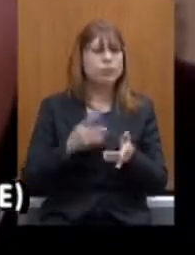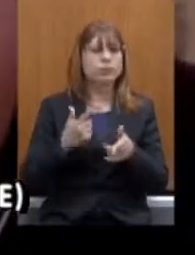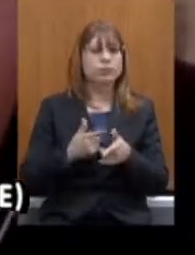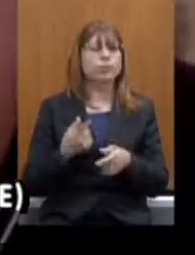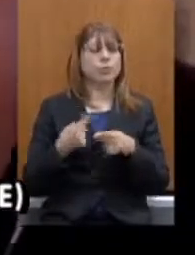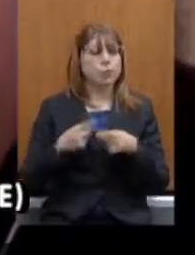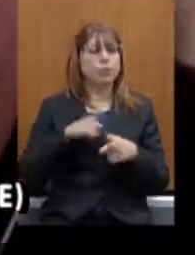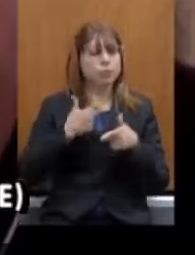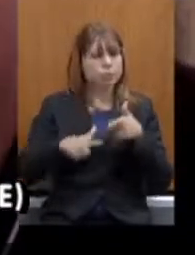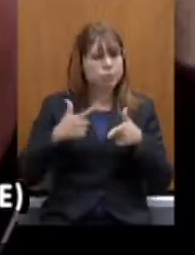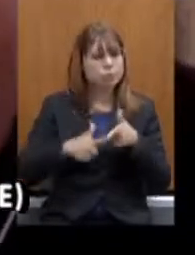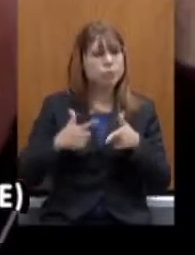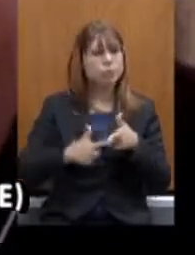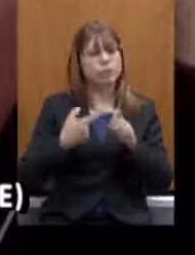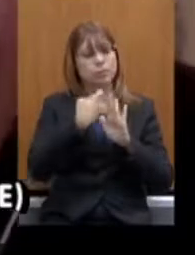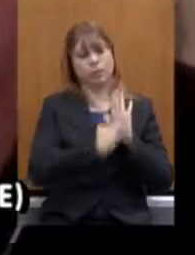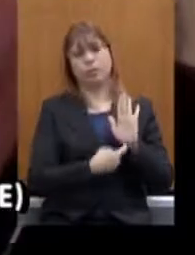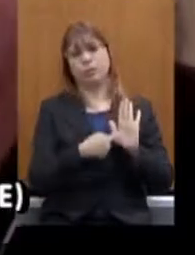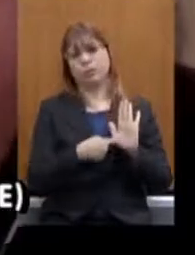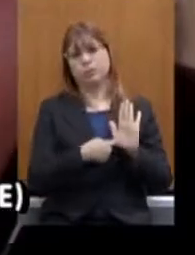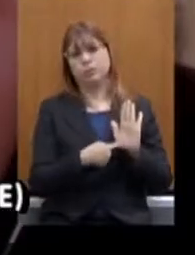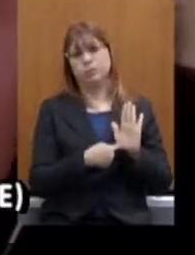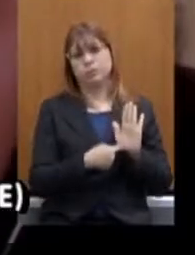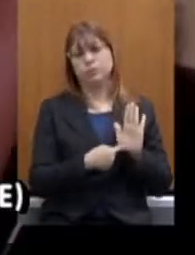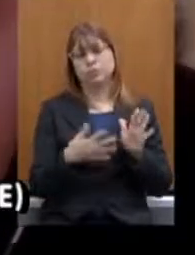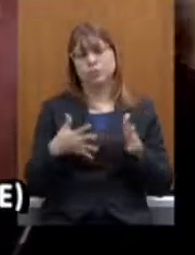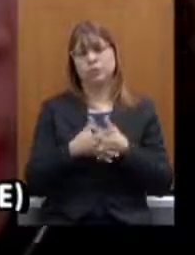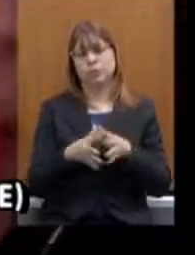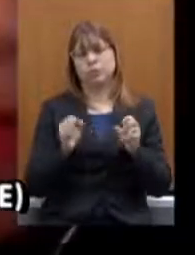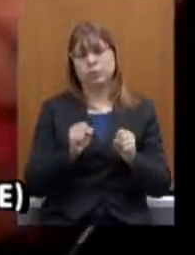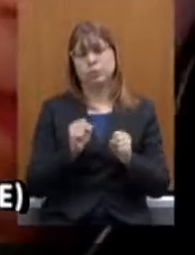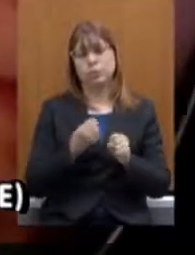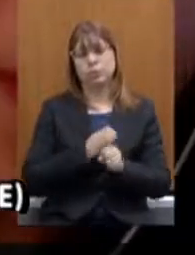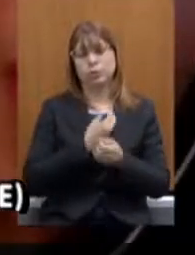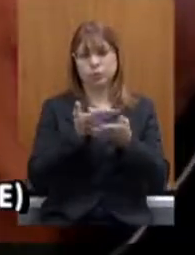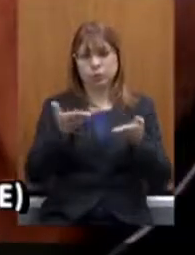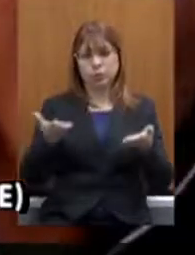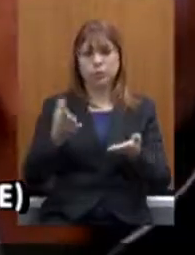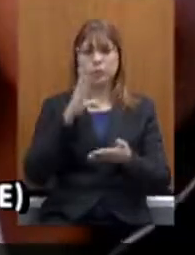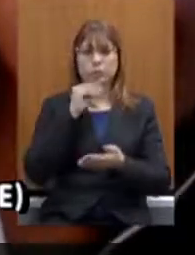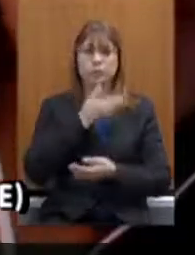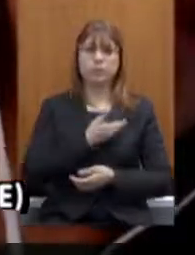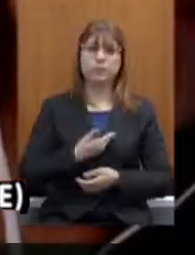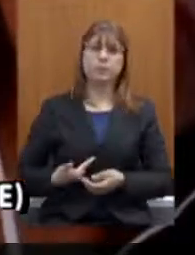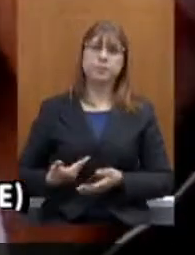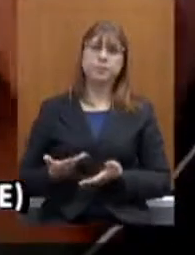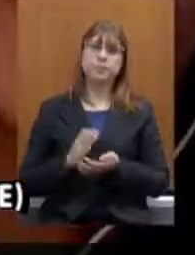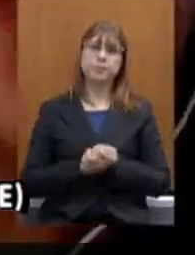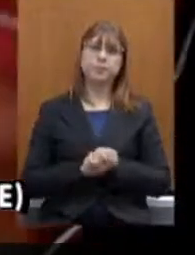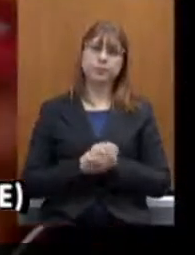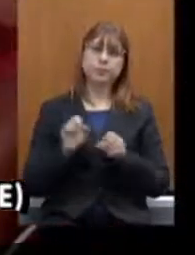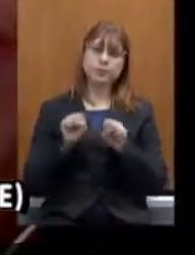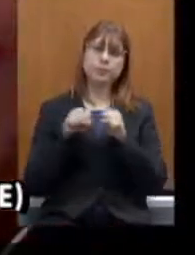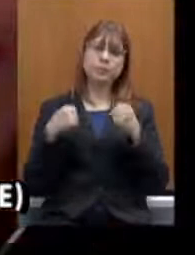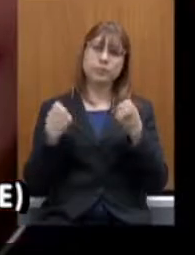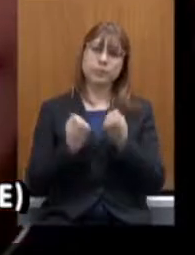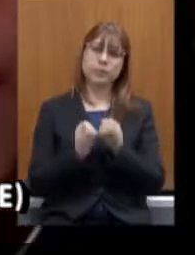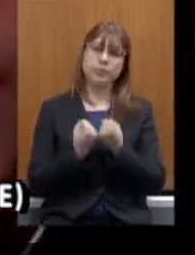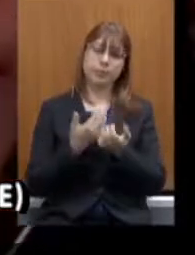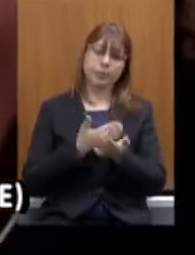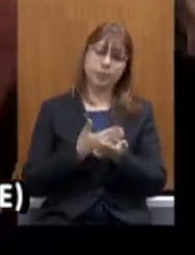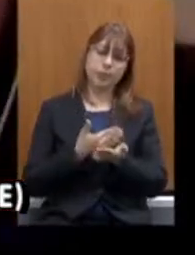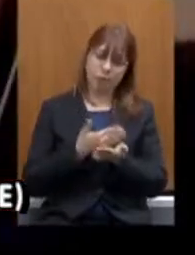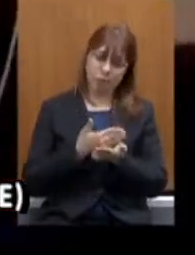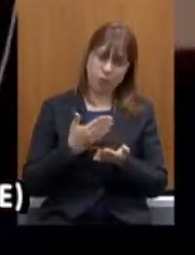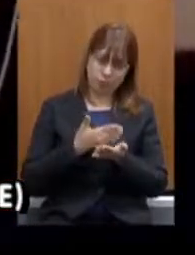problemas é no texto que vai apertar e a vida dos servidores o seminário de carro do